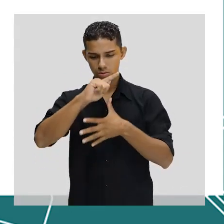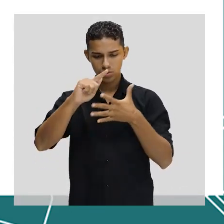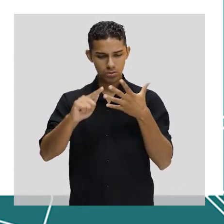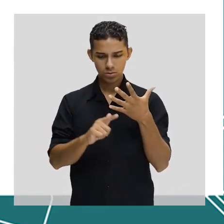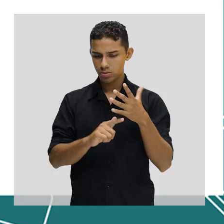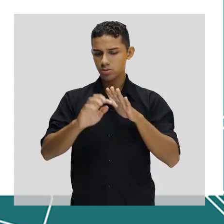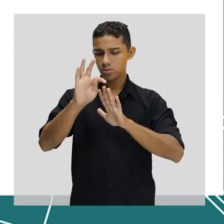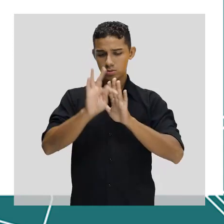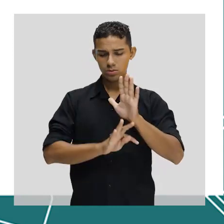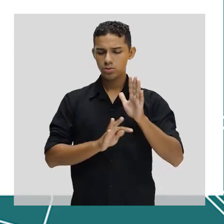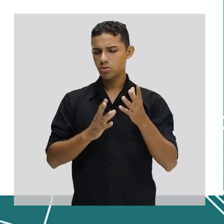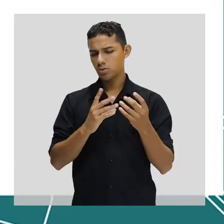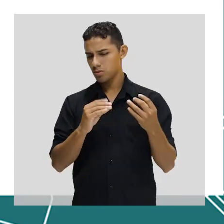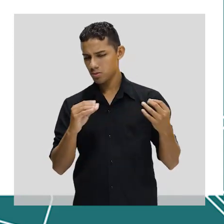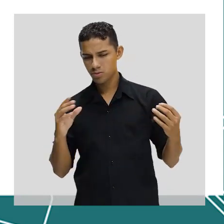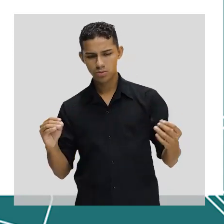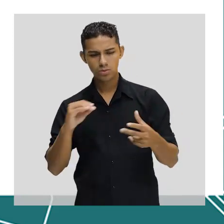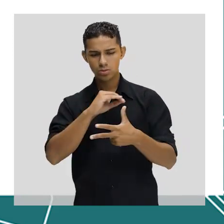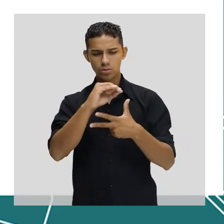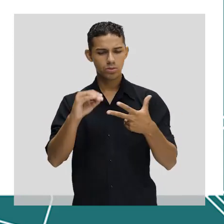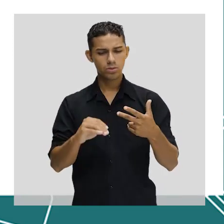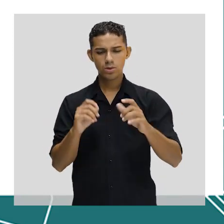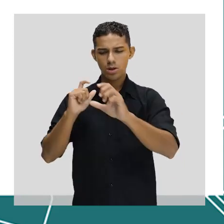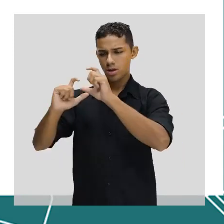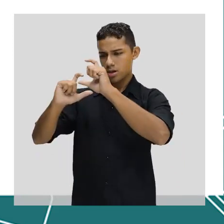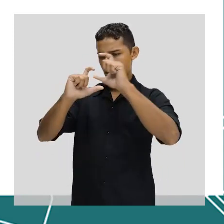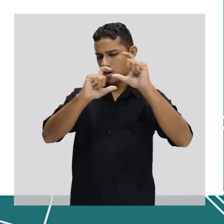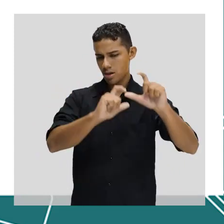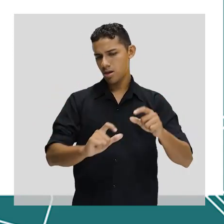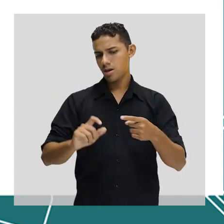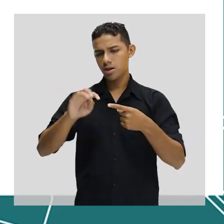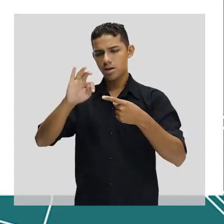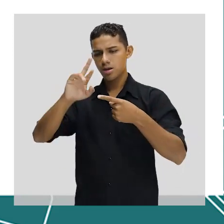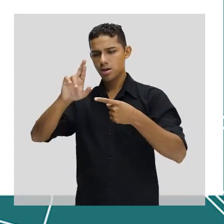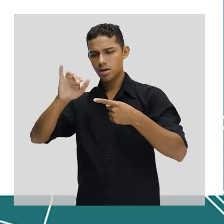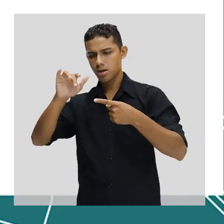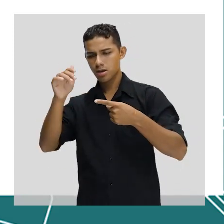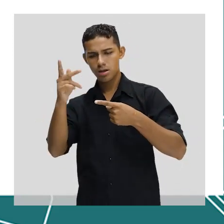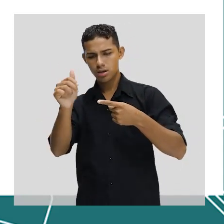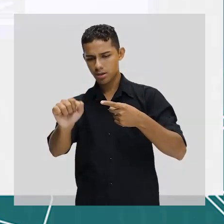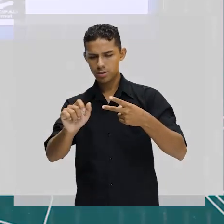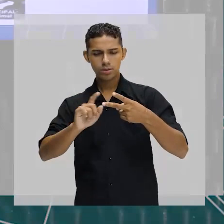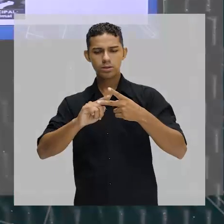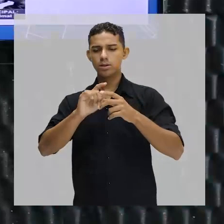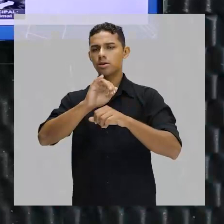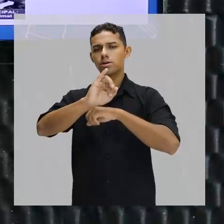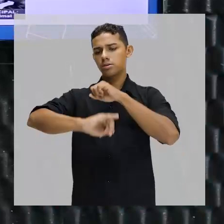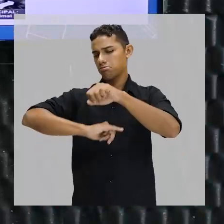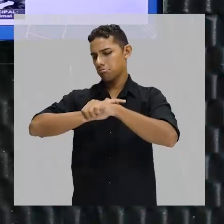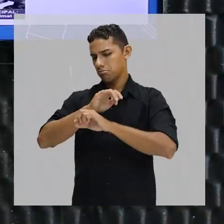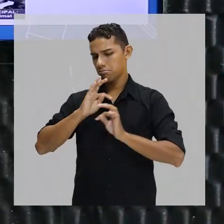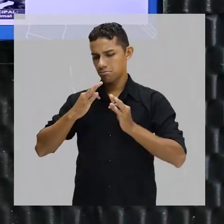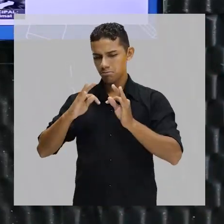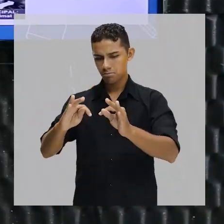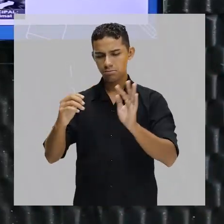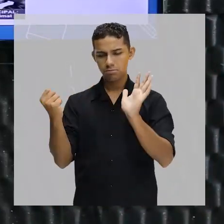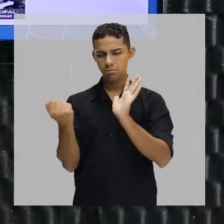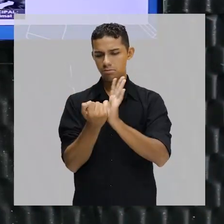uma infinidade. O Enem adora charge, tirinhas, os gêneros digitais,